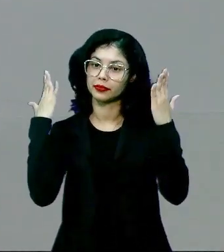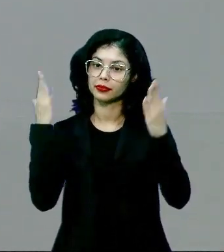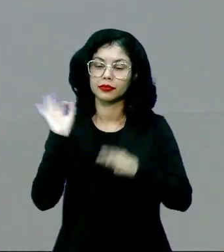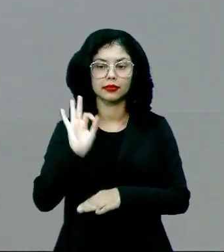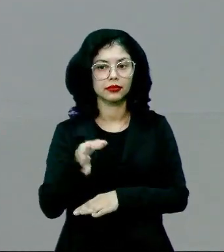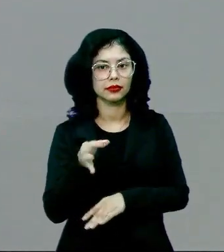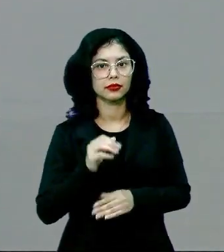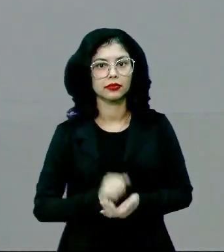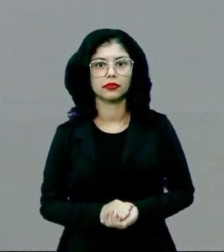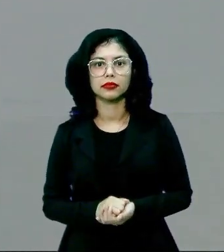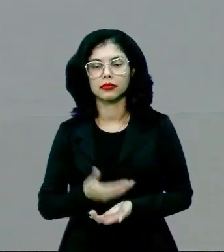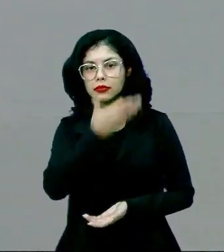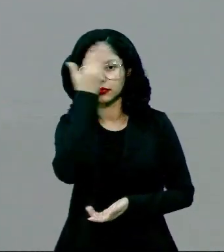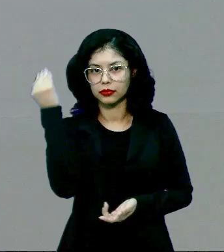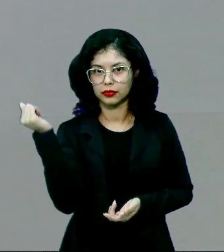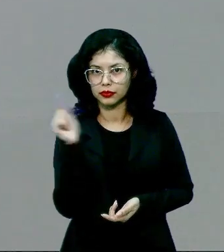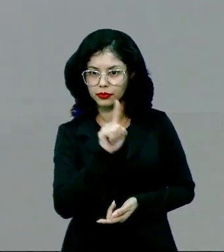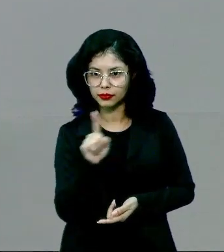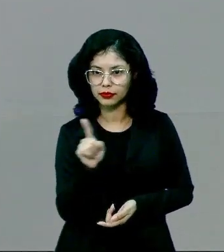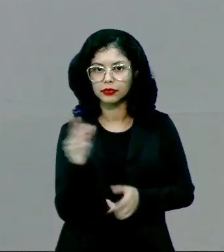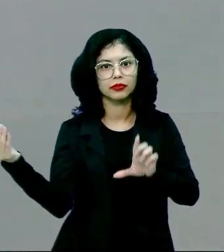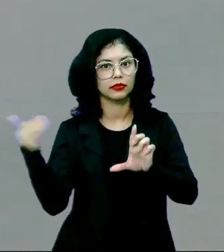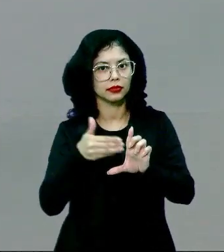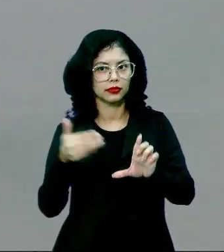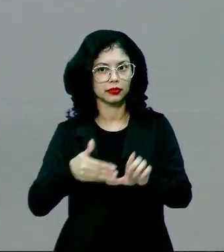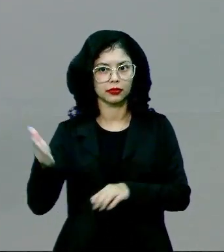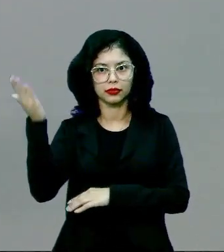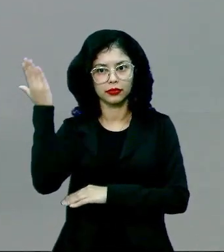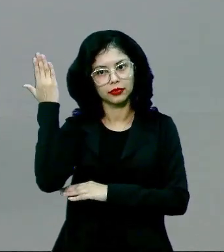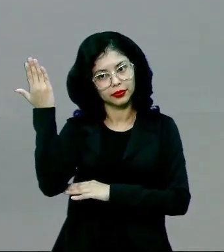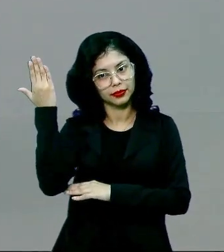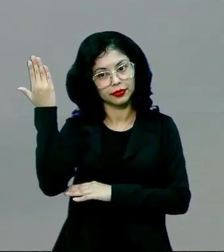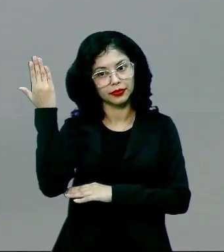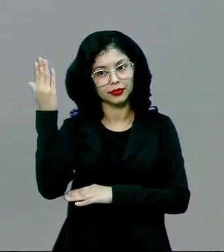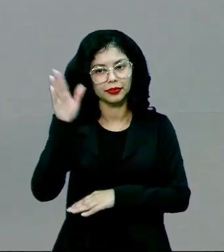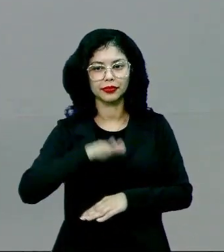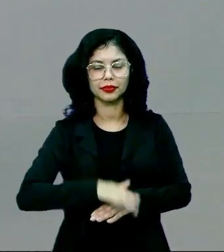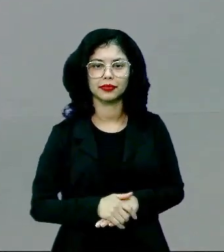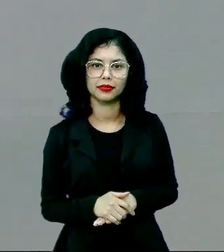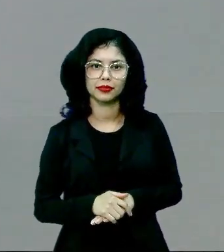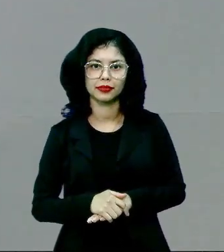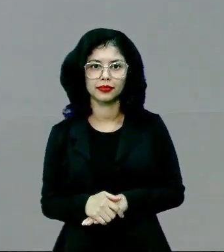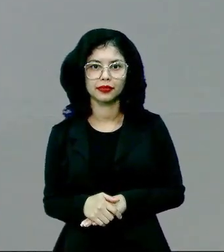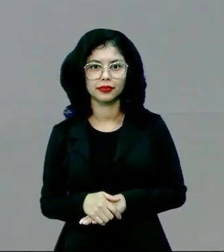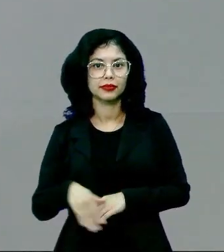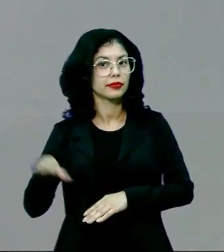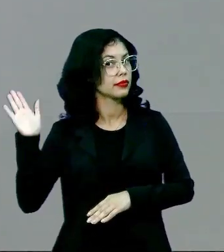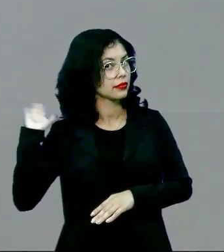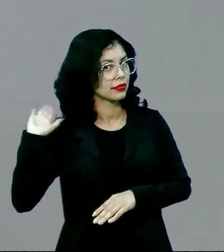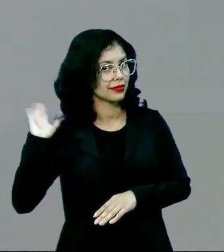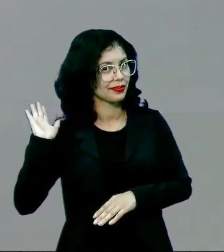para quem acertou não esqueçam sempre de acessar Aqui as nossas plataformas